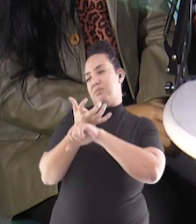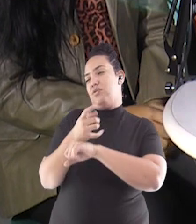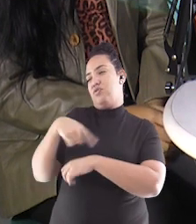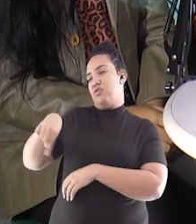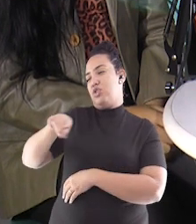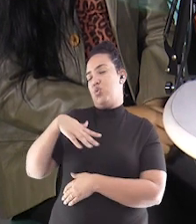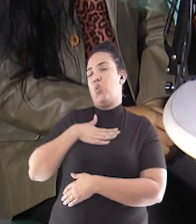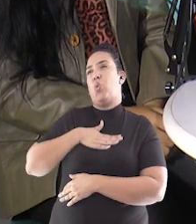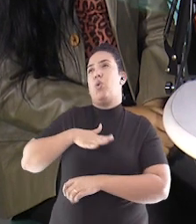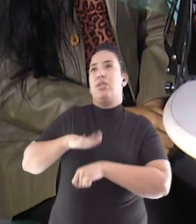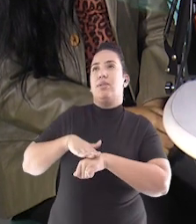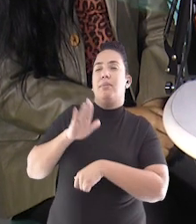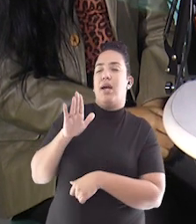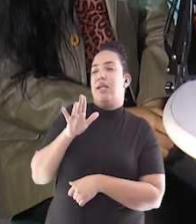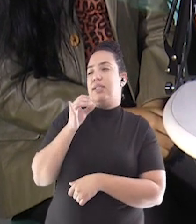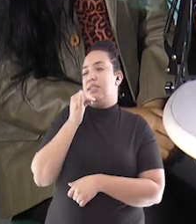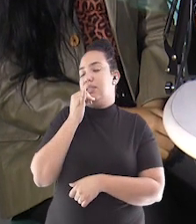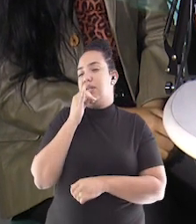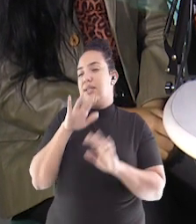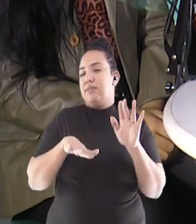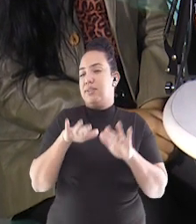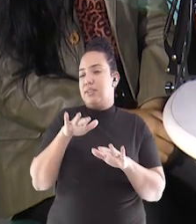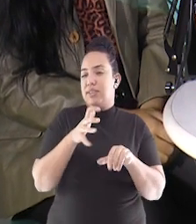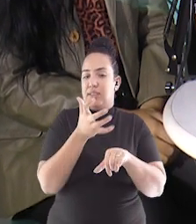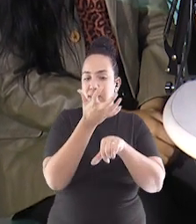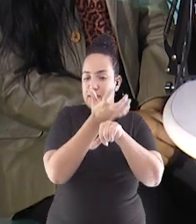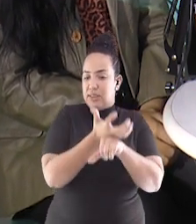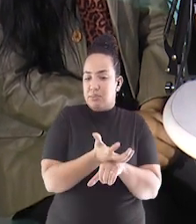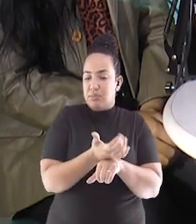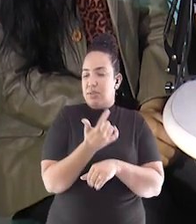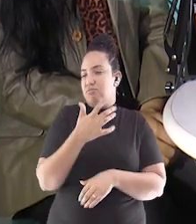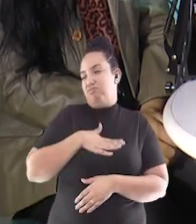conseguem se identificar mais, algum professor, mesmo que você não goste da